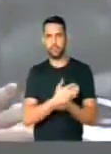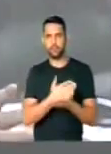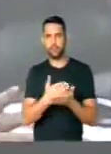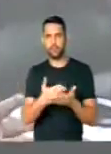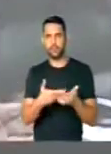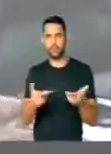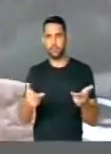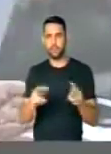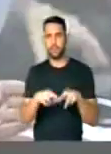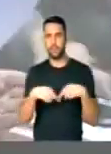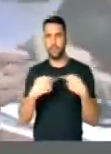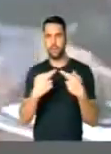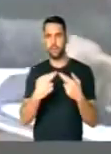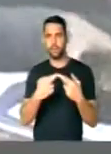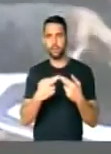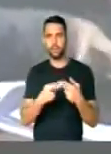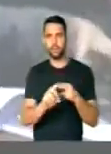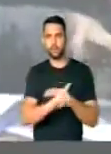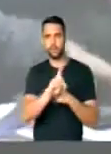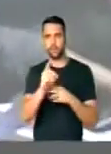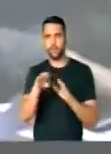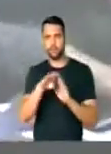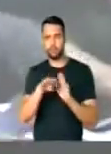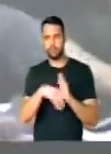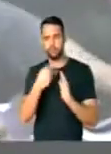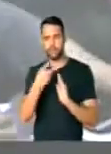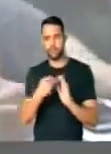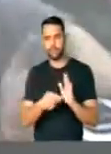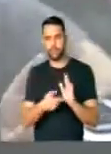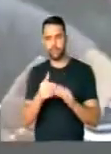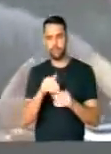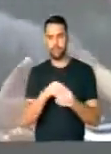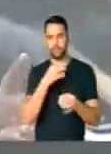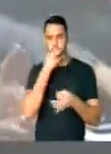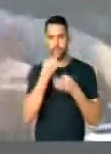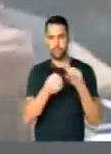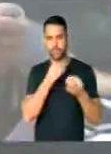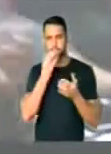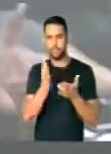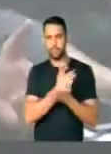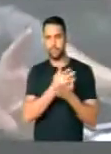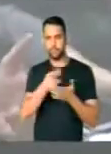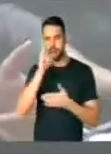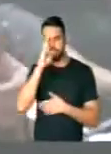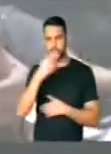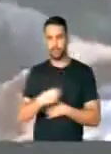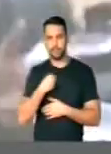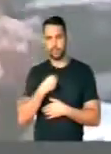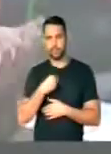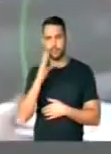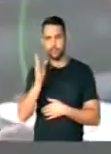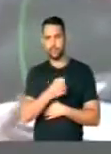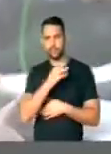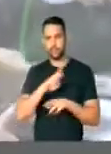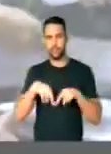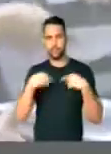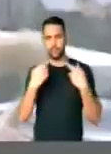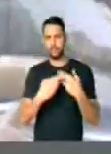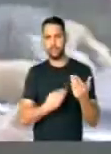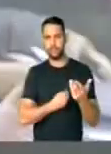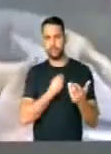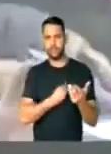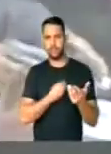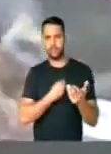a ordem do dia então sugiro e vossa excelência e serra essa ascensão